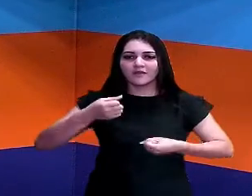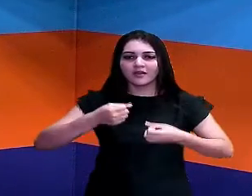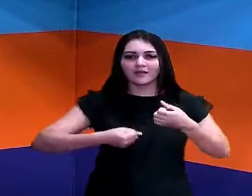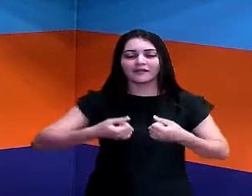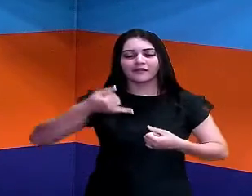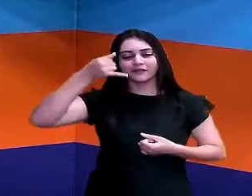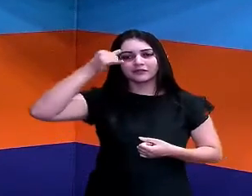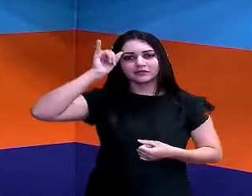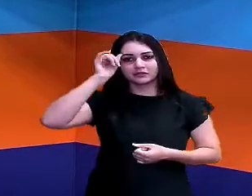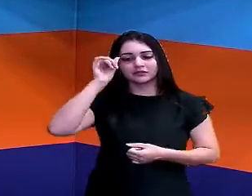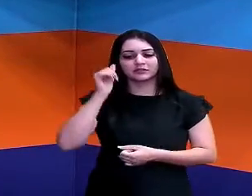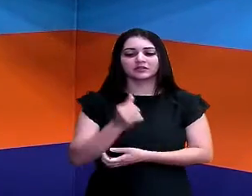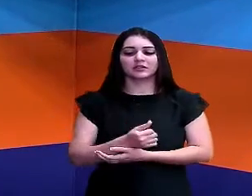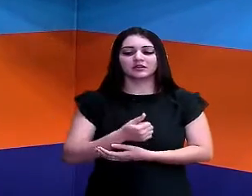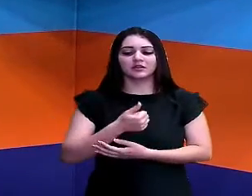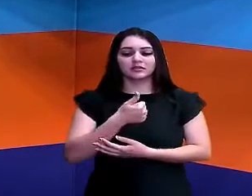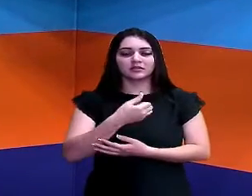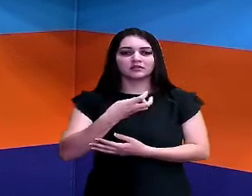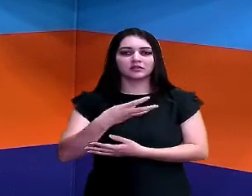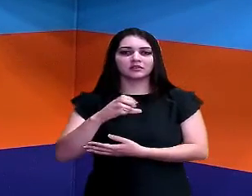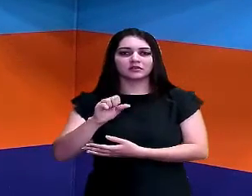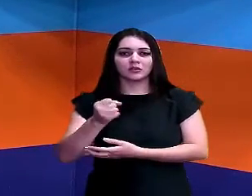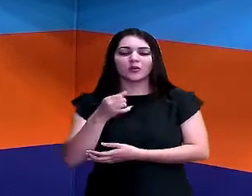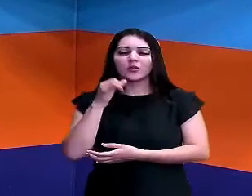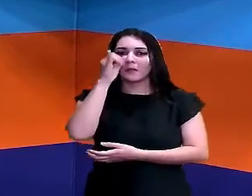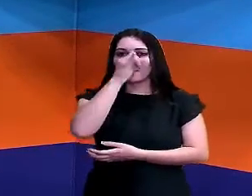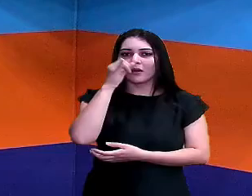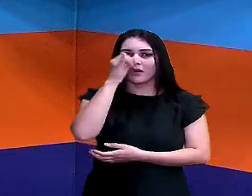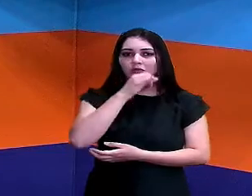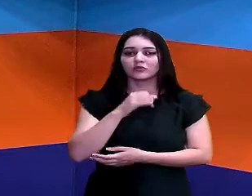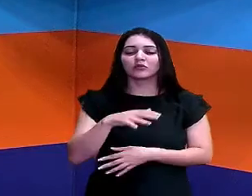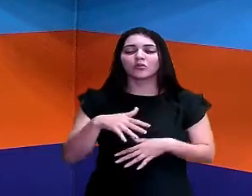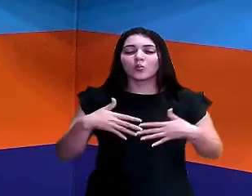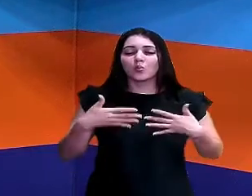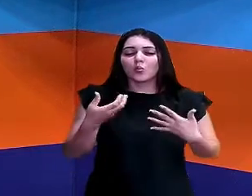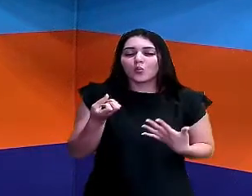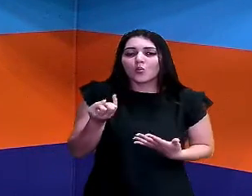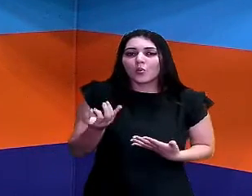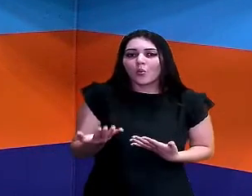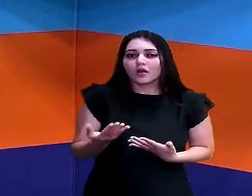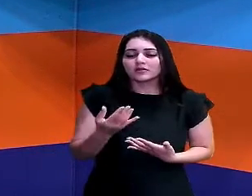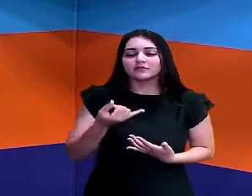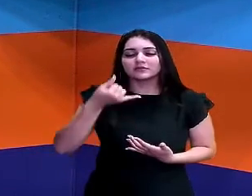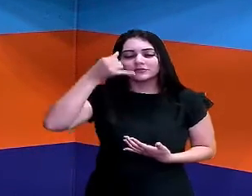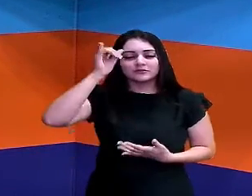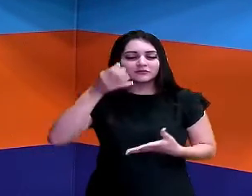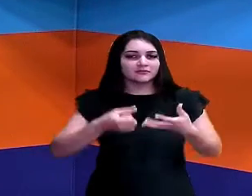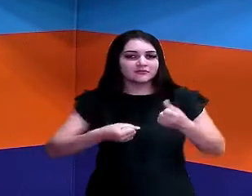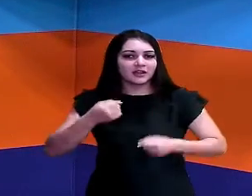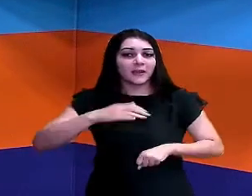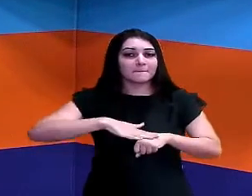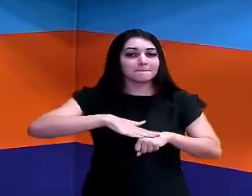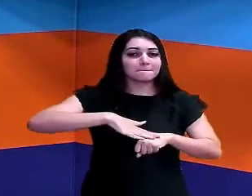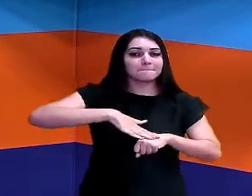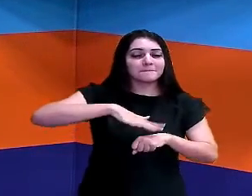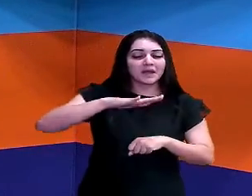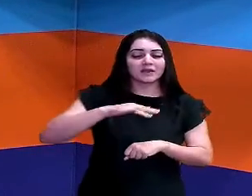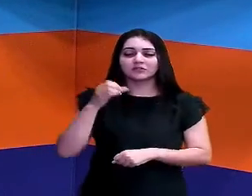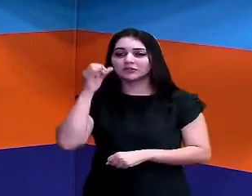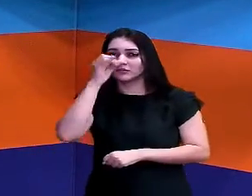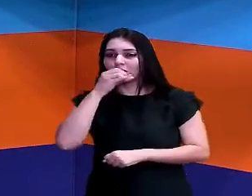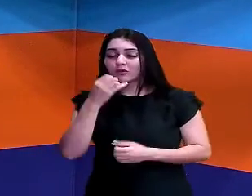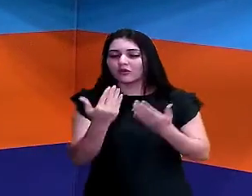Quantas vacas há a mais do que porcos? Eu não estou comparando, se eu estou comparando